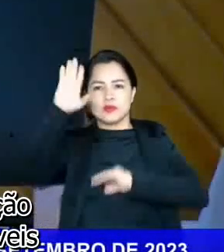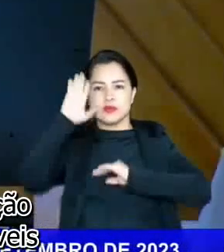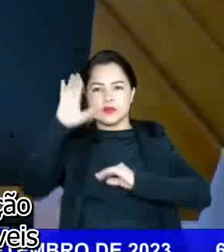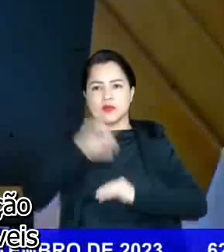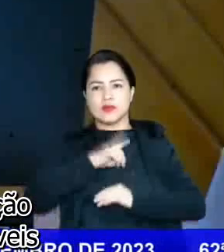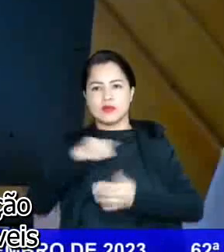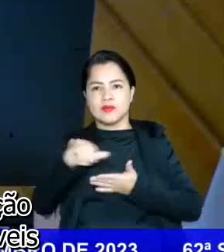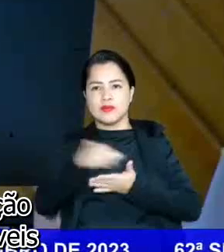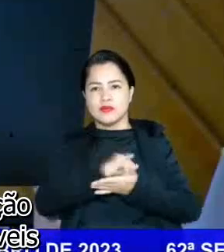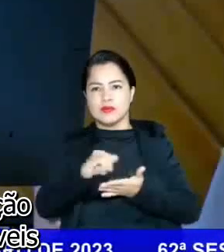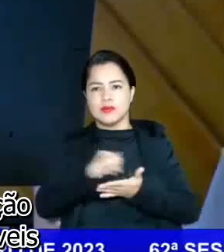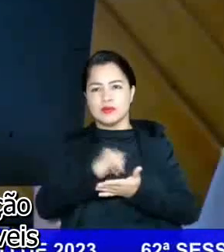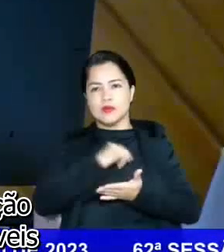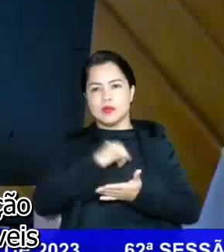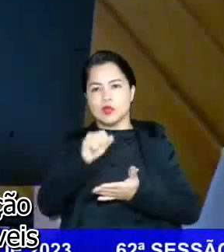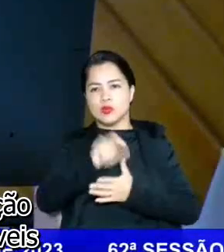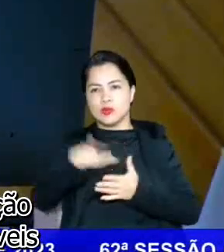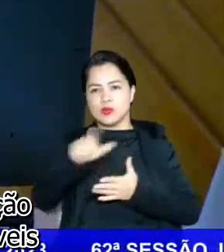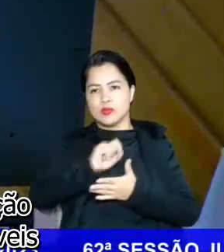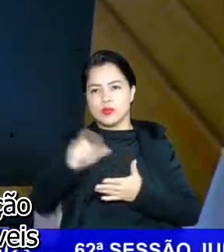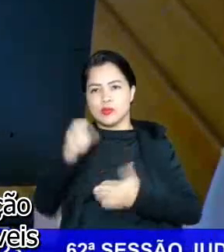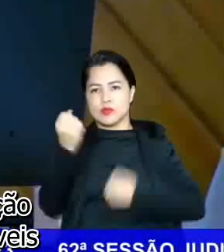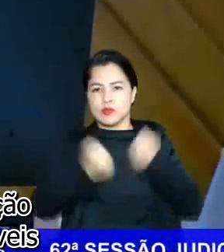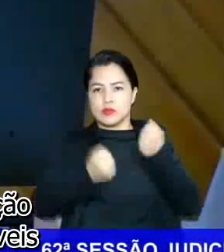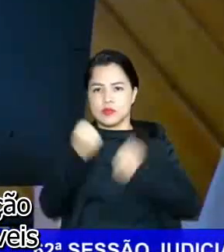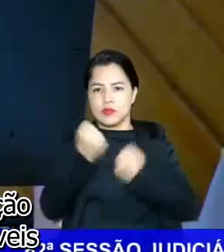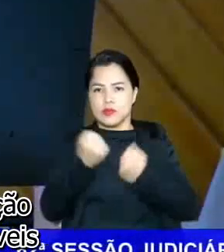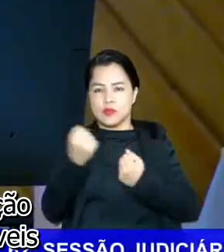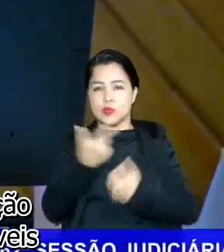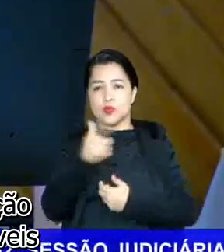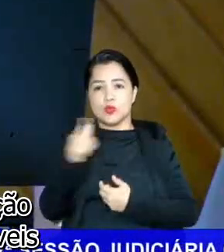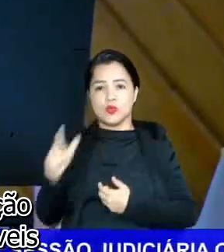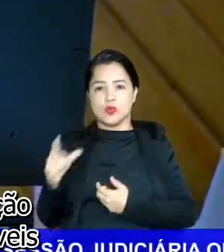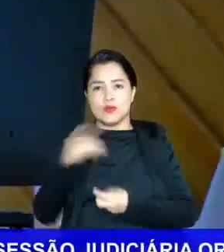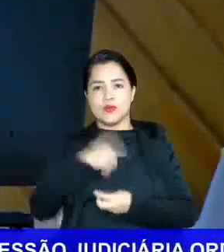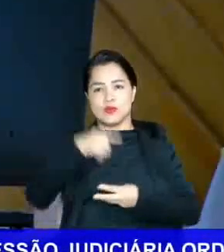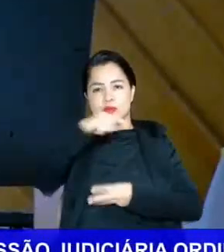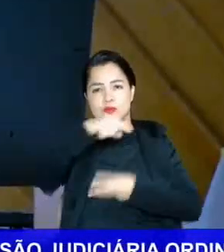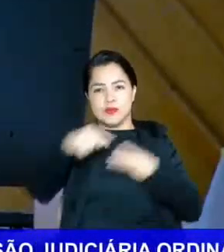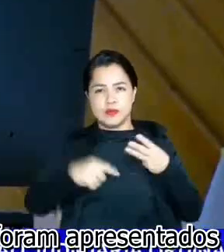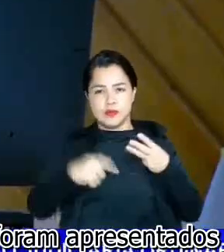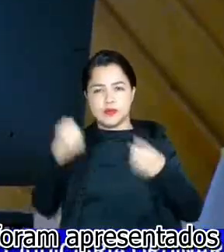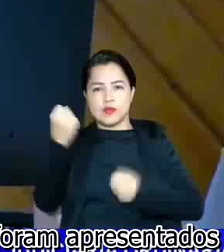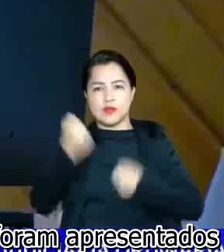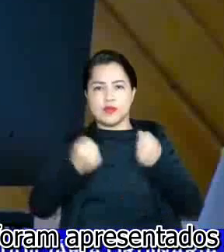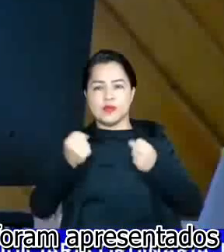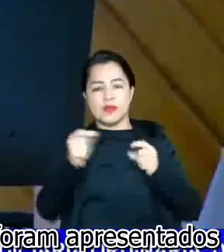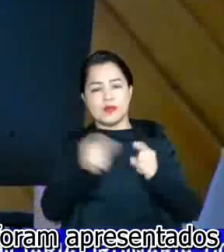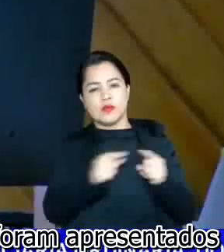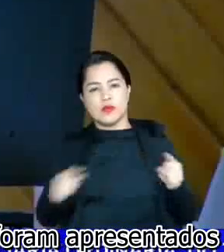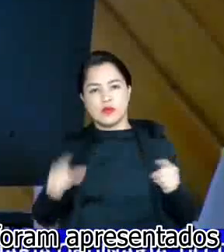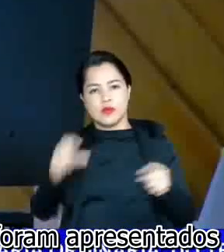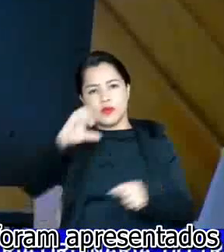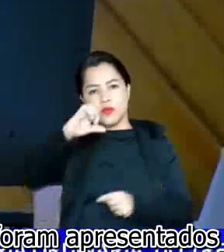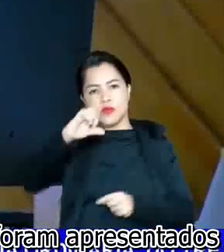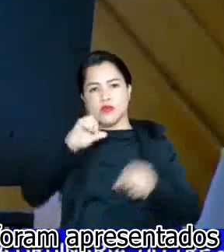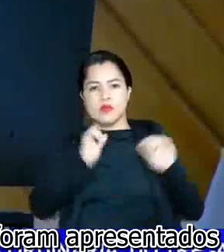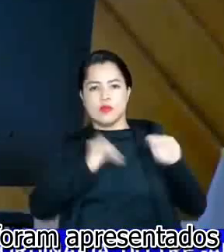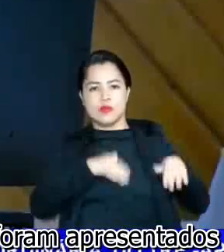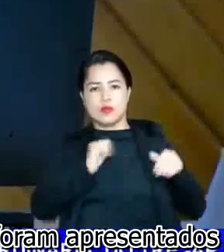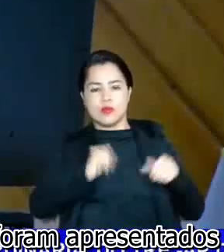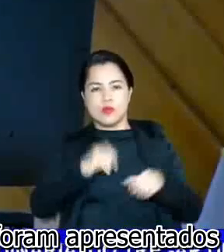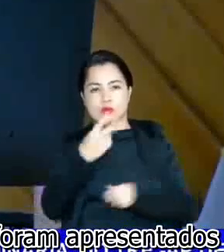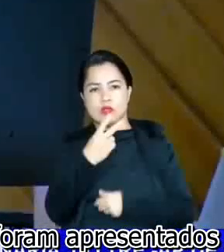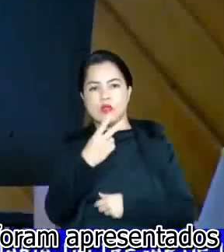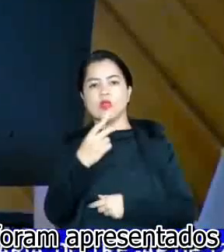tenha registrado a locação de veículos e a cessão de outros 3 automóveis pelo período de 9 de setembro a